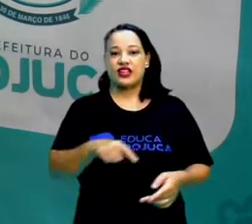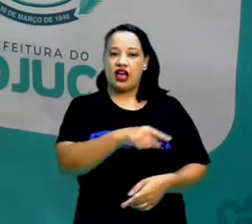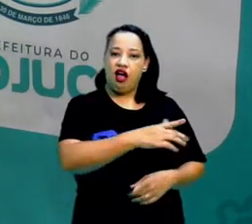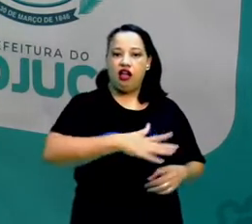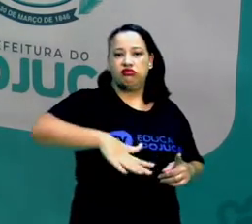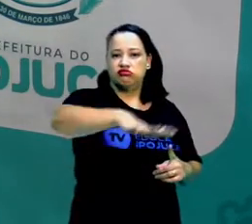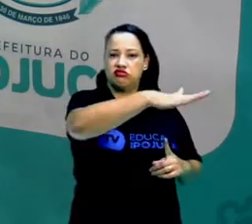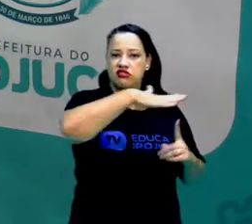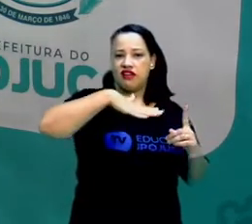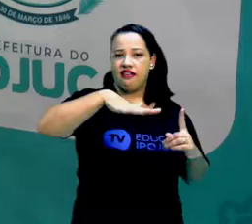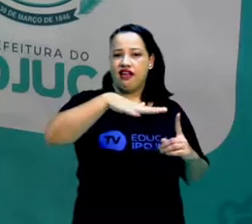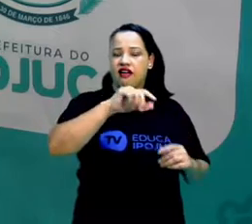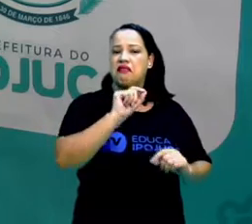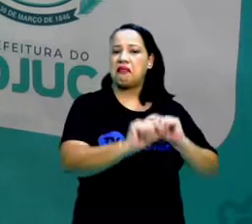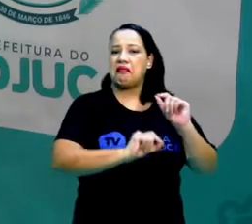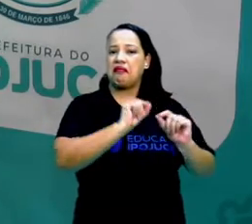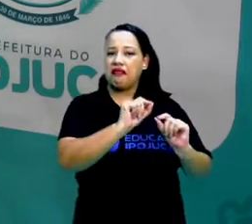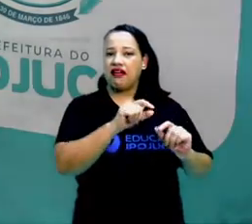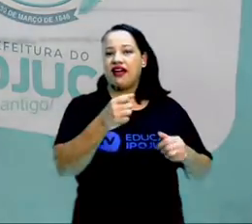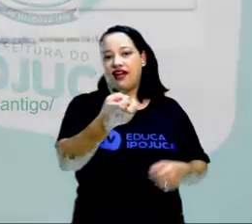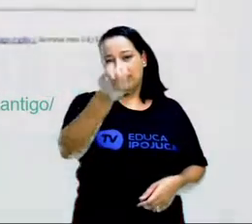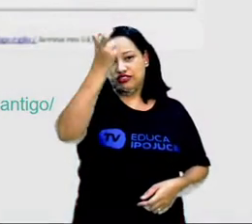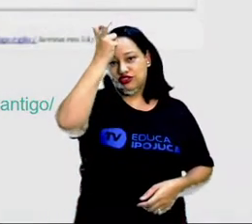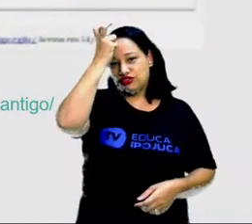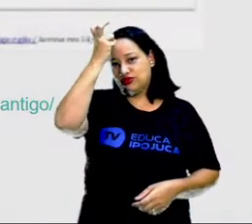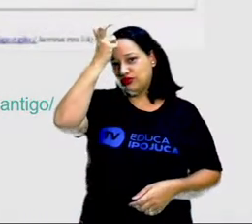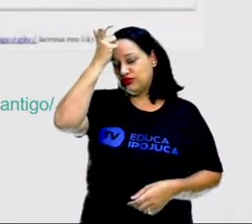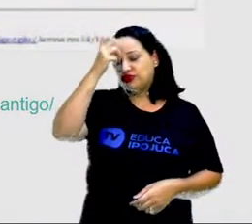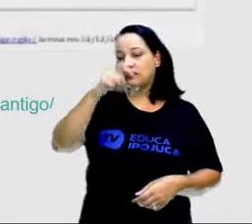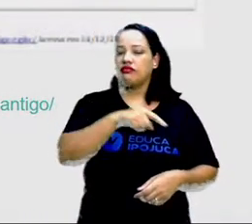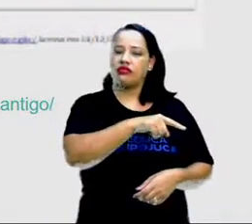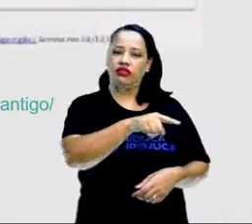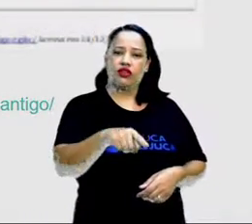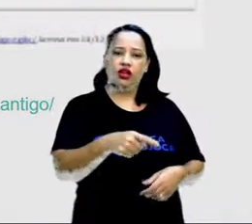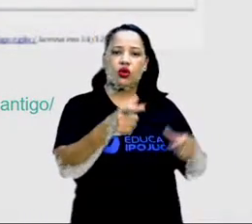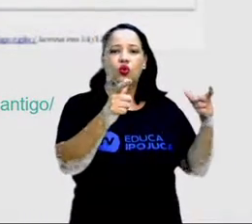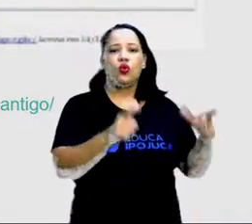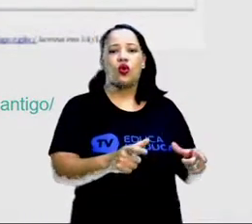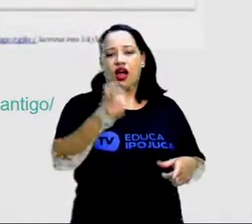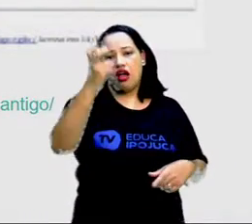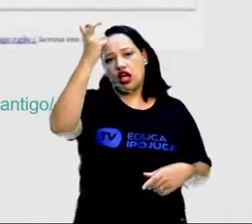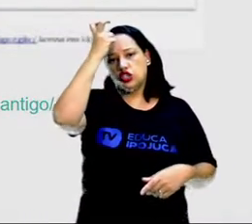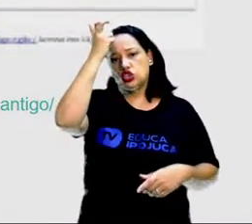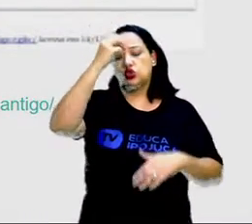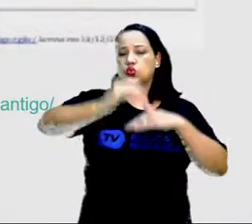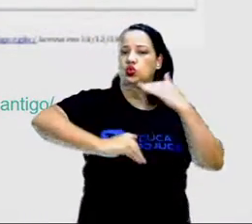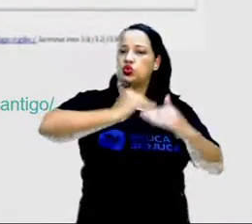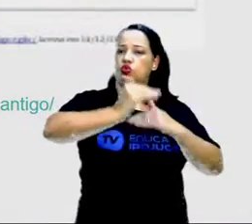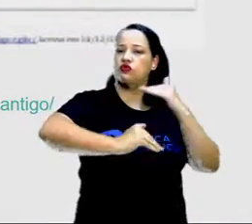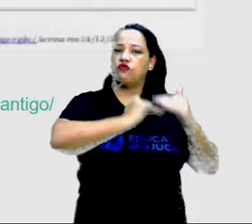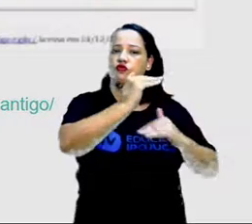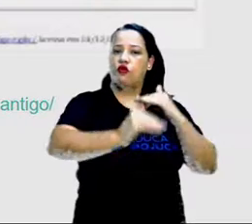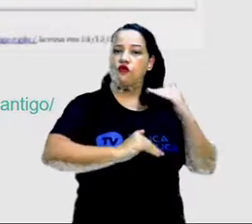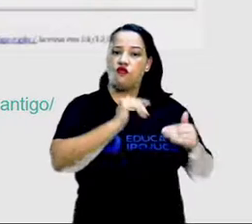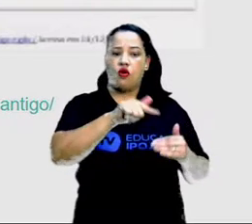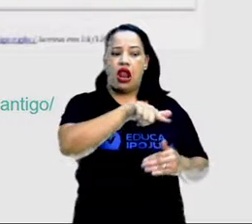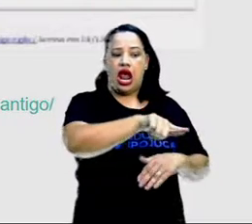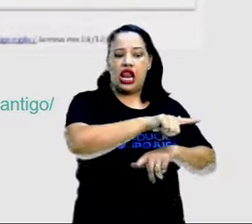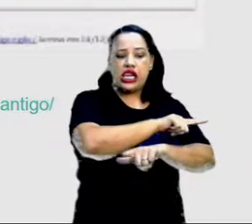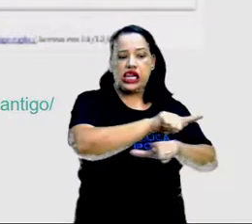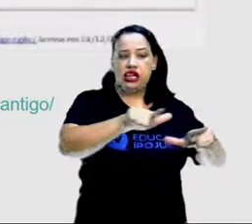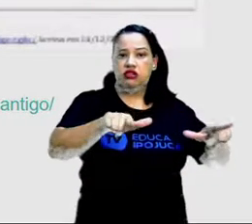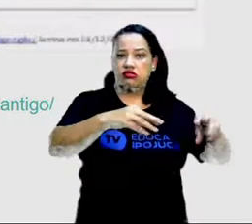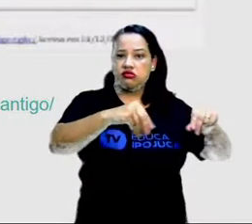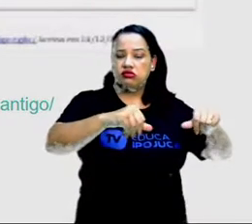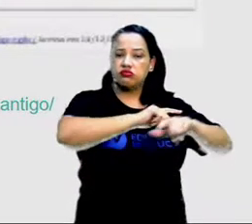egípcia primeiramente nós temos que saber que o Egito ele ficou desenvolveu né na região desértica